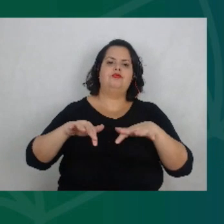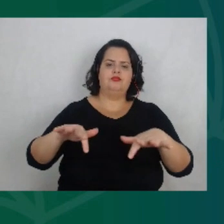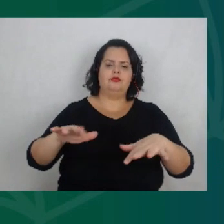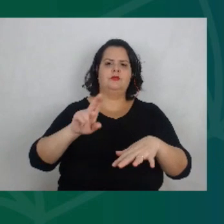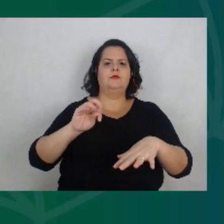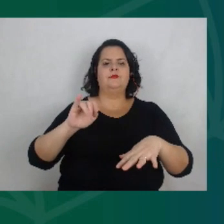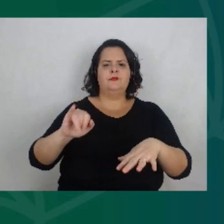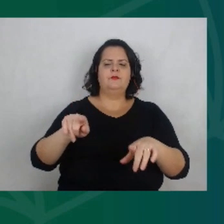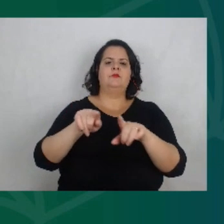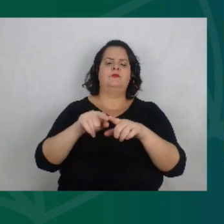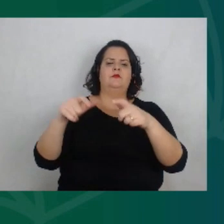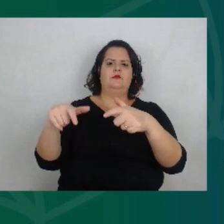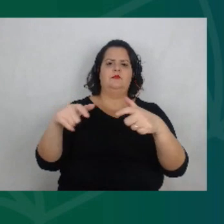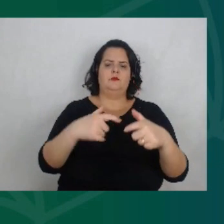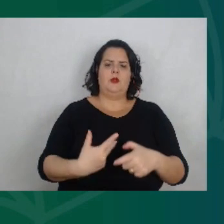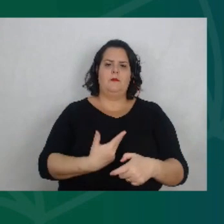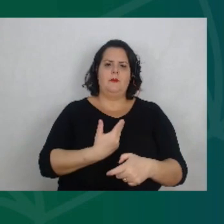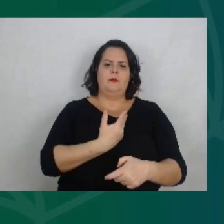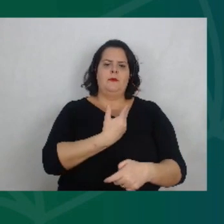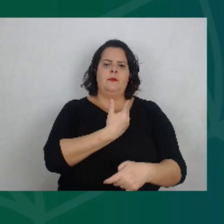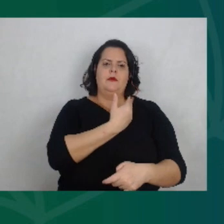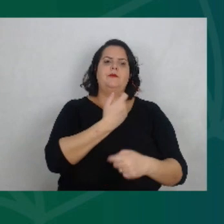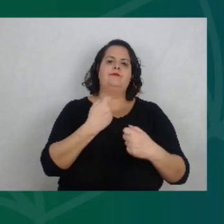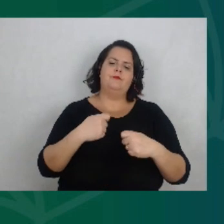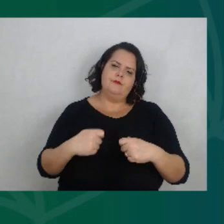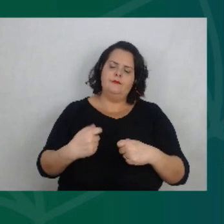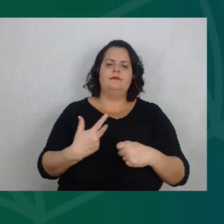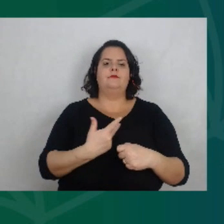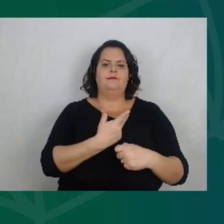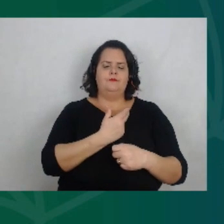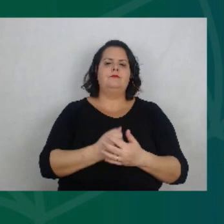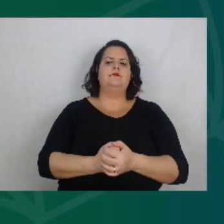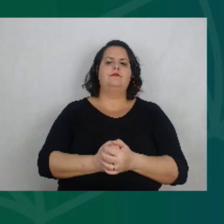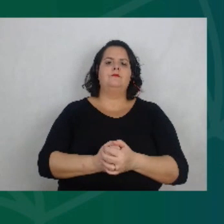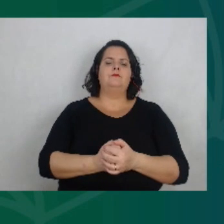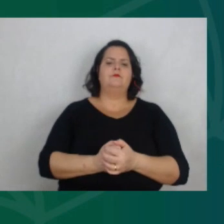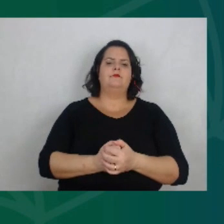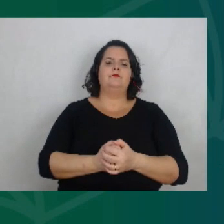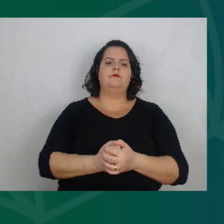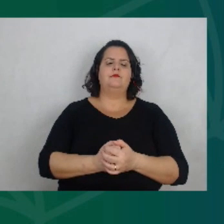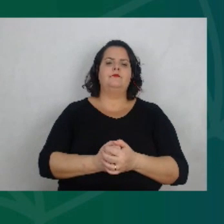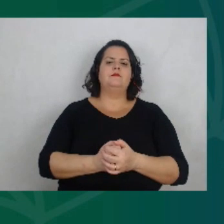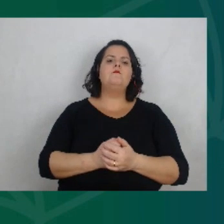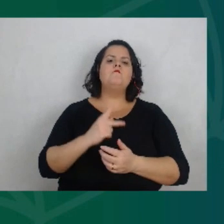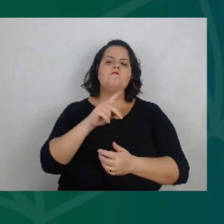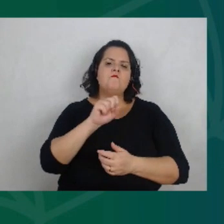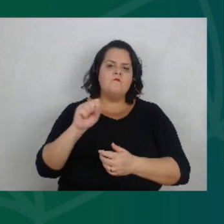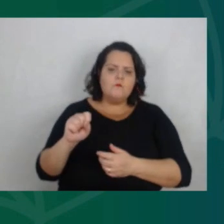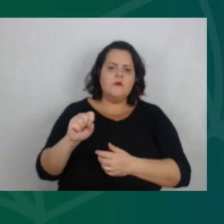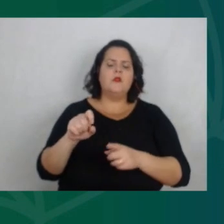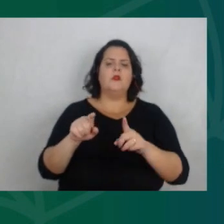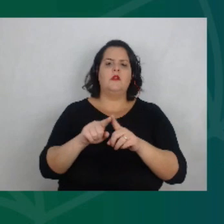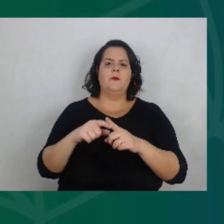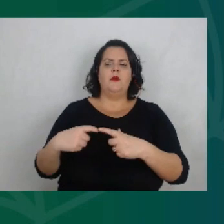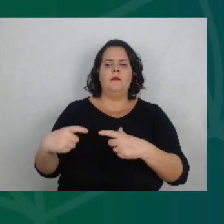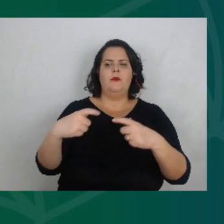UTIs, o centro cirúrgico, porque já temos que fazer cirurgias também, o pronto atendimento, as unidades de internação que temos